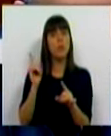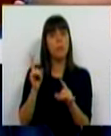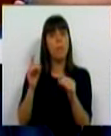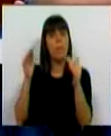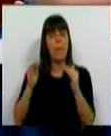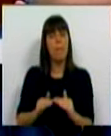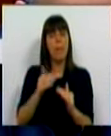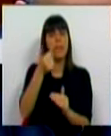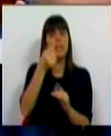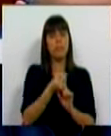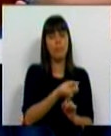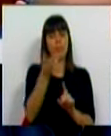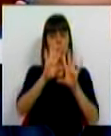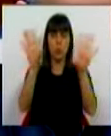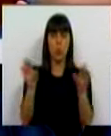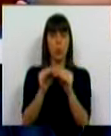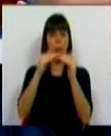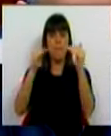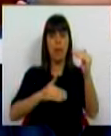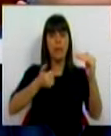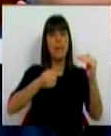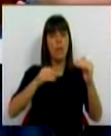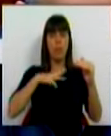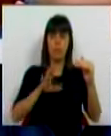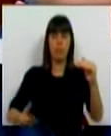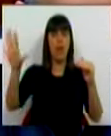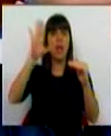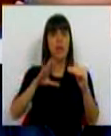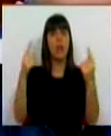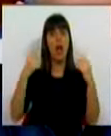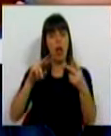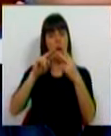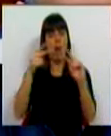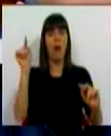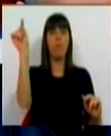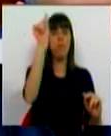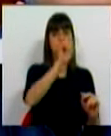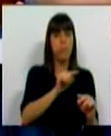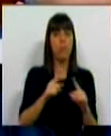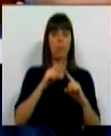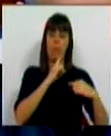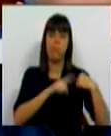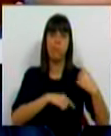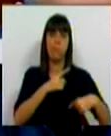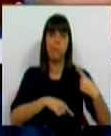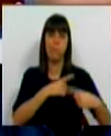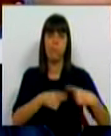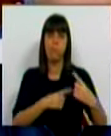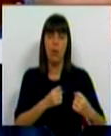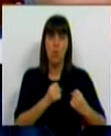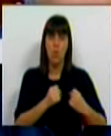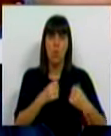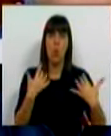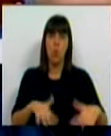são menos de 50 no conjunto do país. Há municípios onde é uma tradição muito